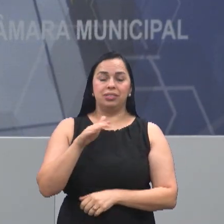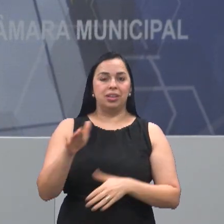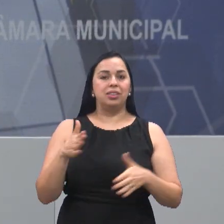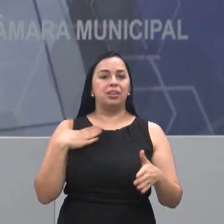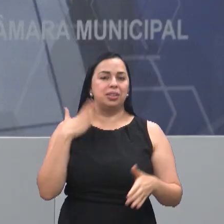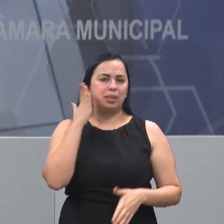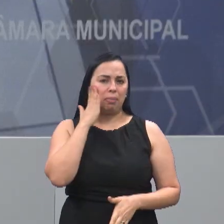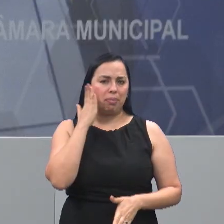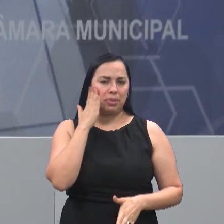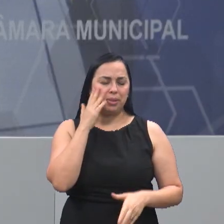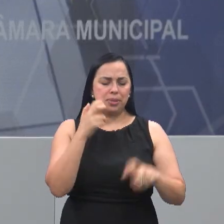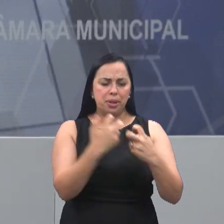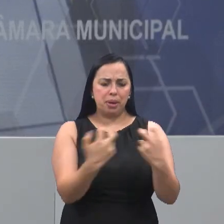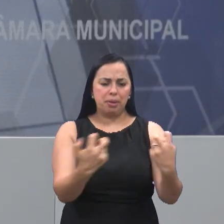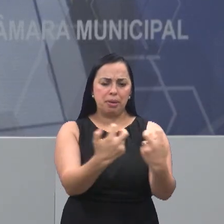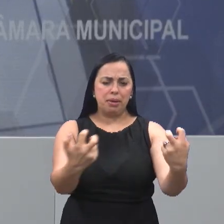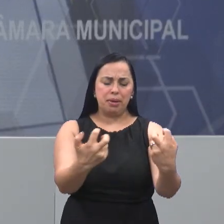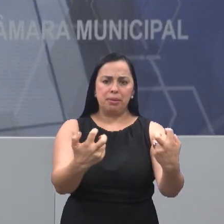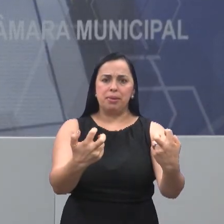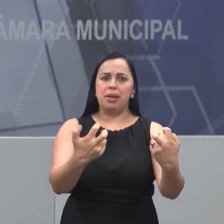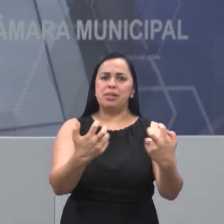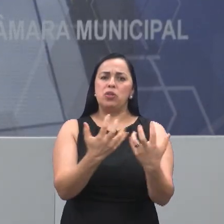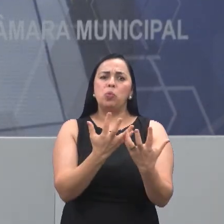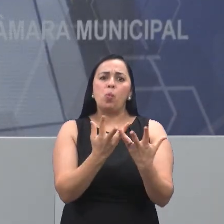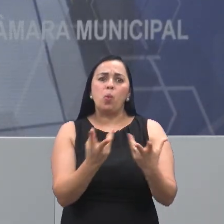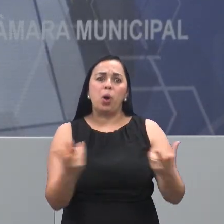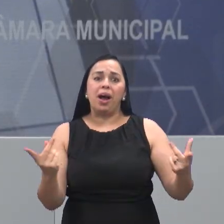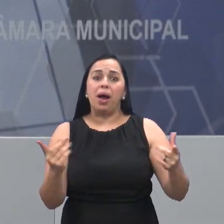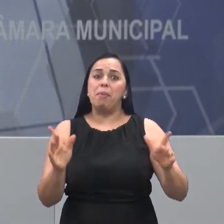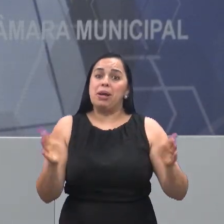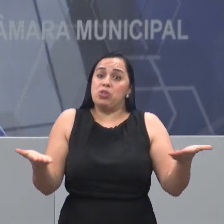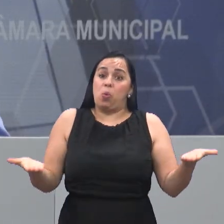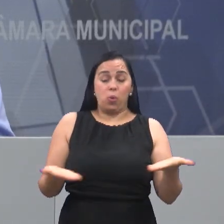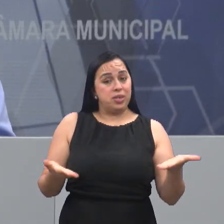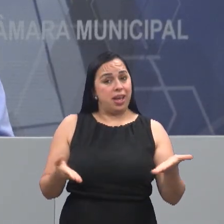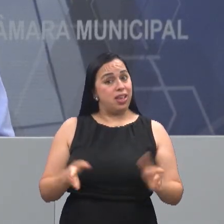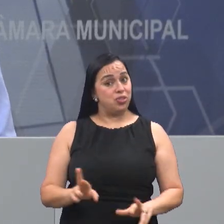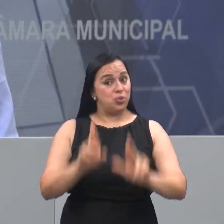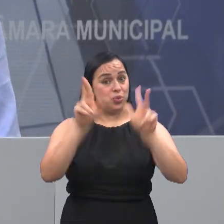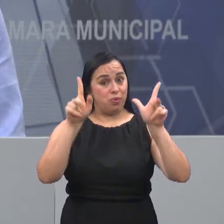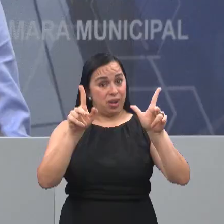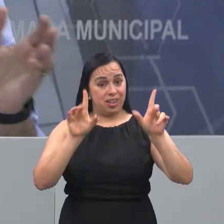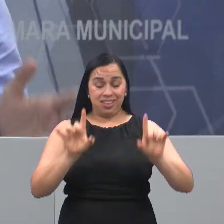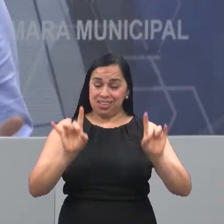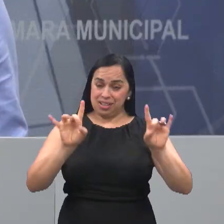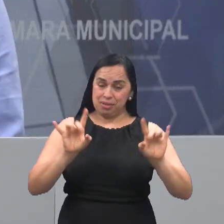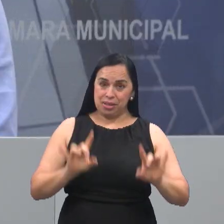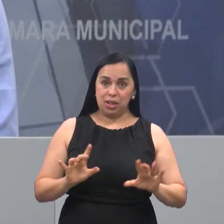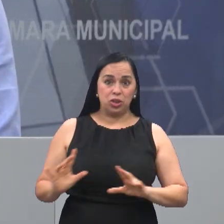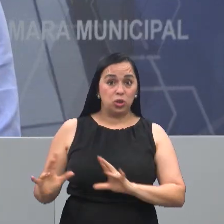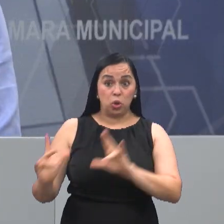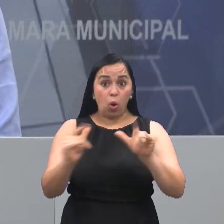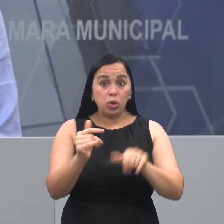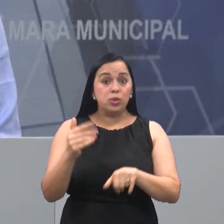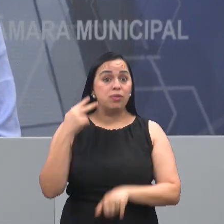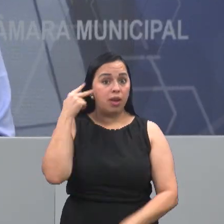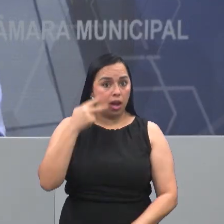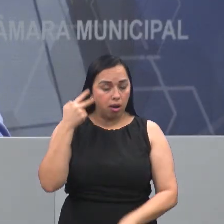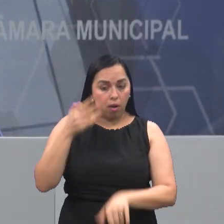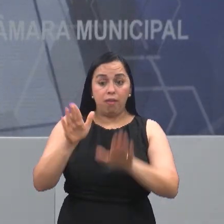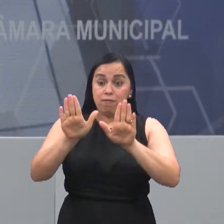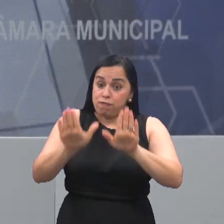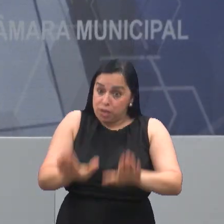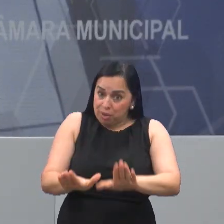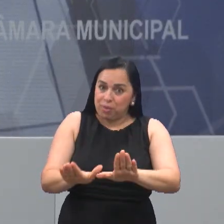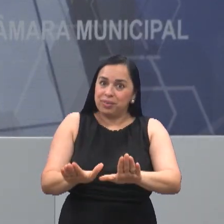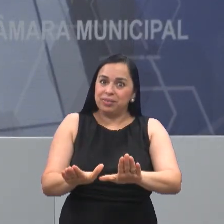tem oportunidade de falar para um público tão especial como que a gente tem hoje. Todos os vereadores presentes, inclusive,